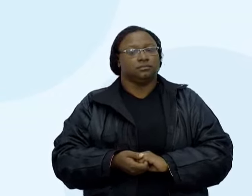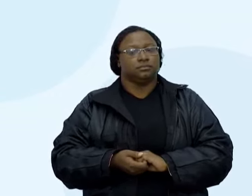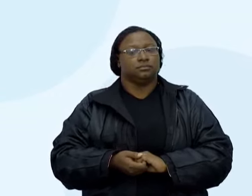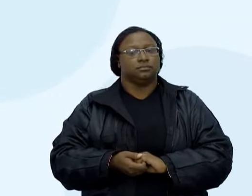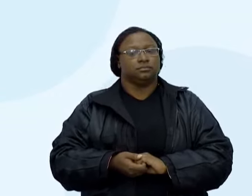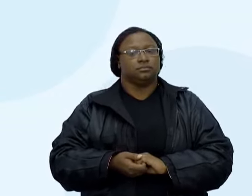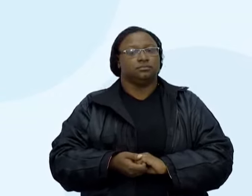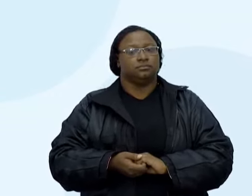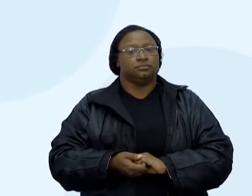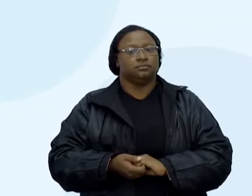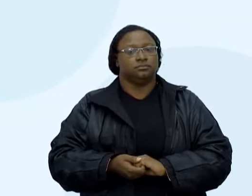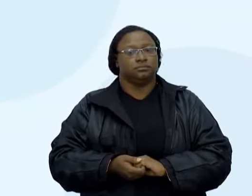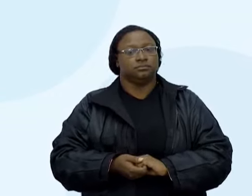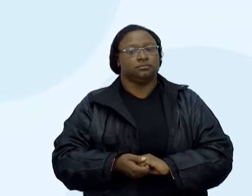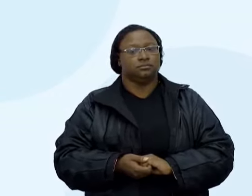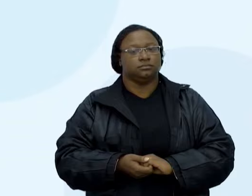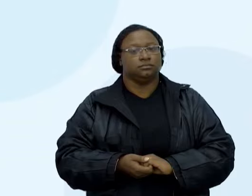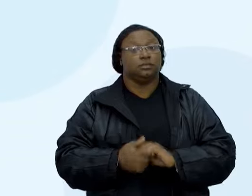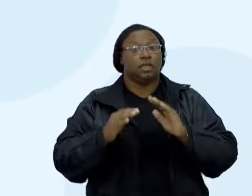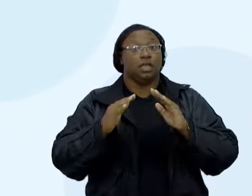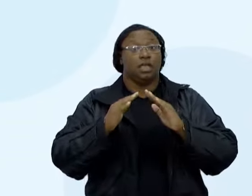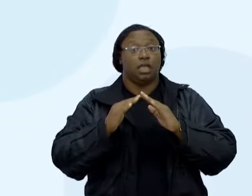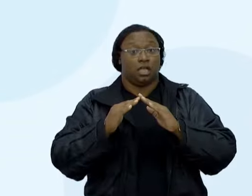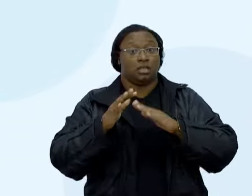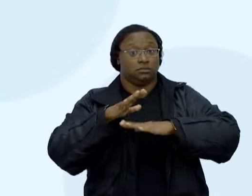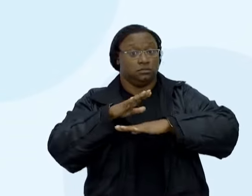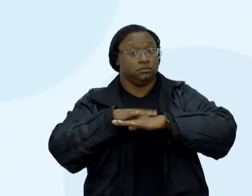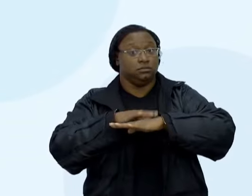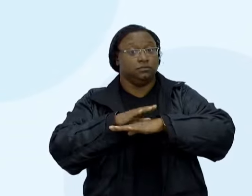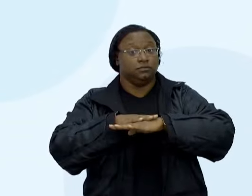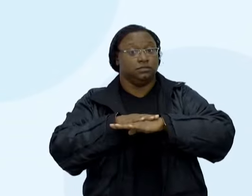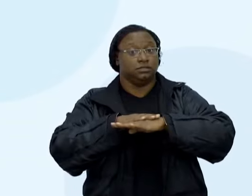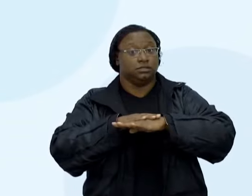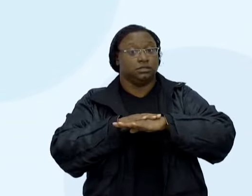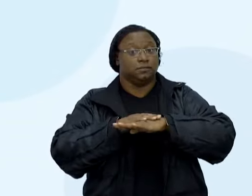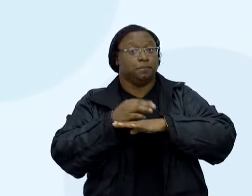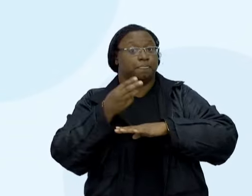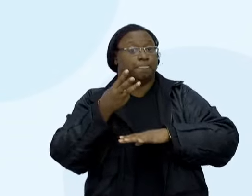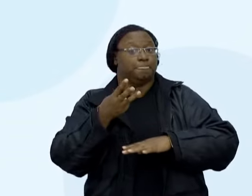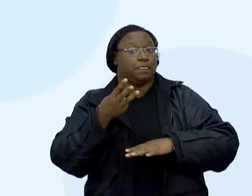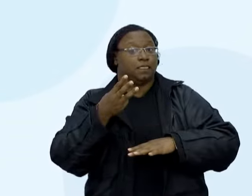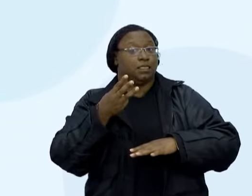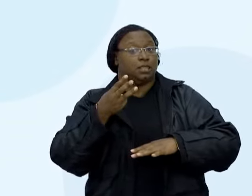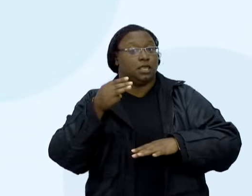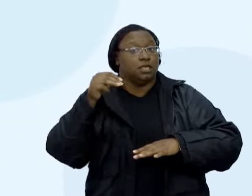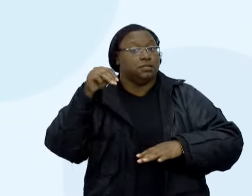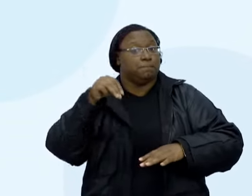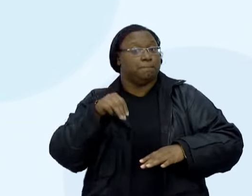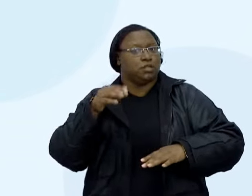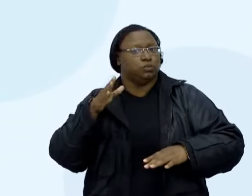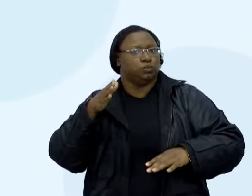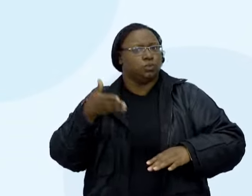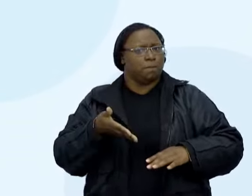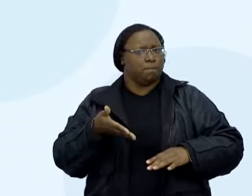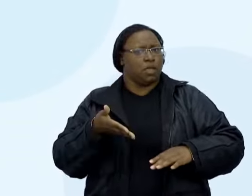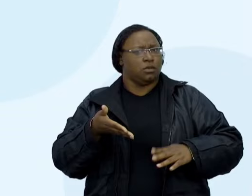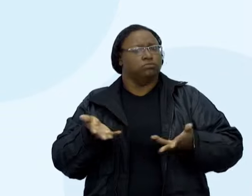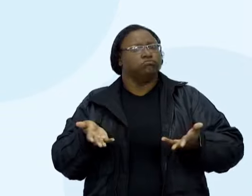numa proporção para fazer uma casa com 3,5 metros.